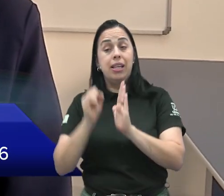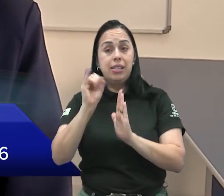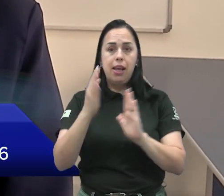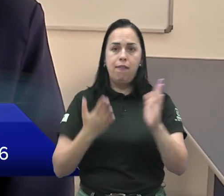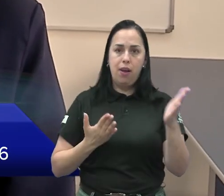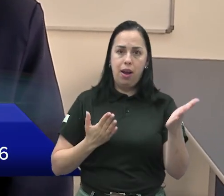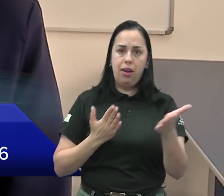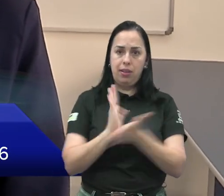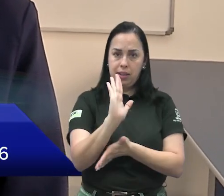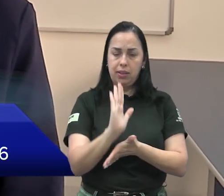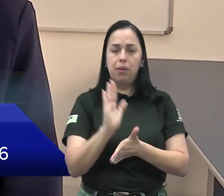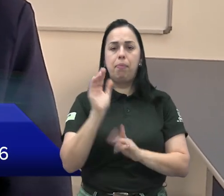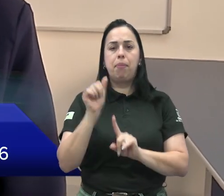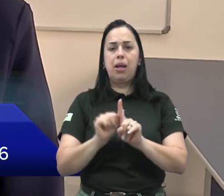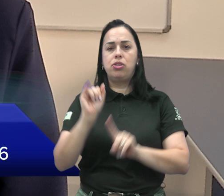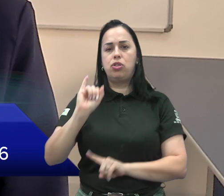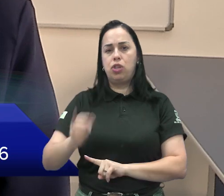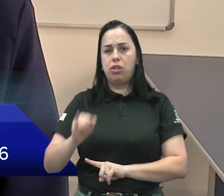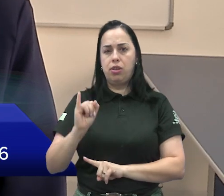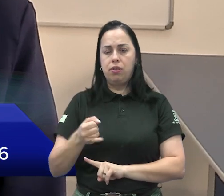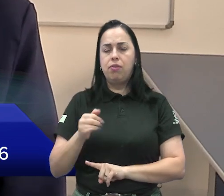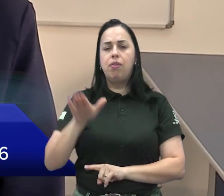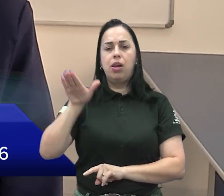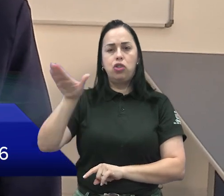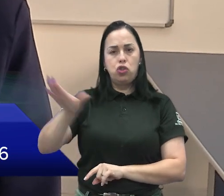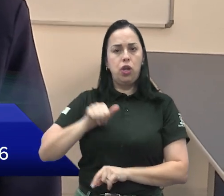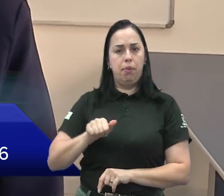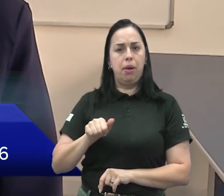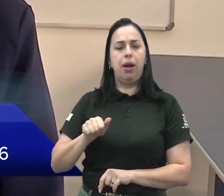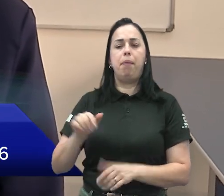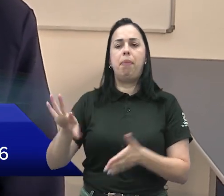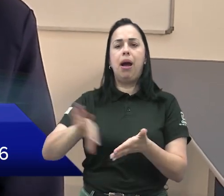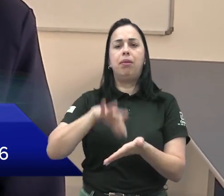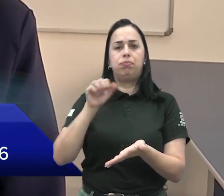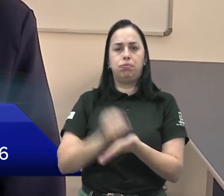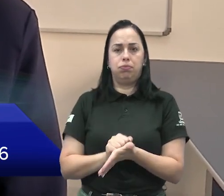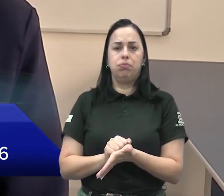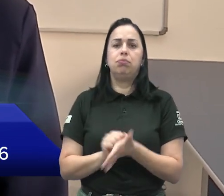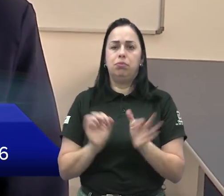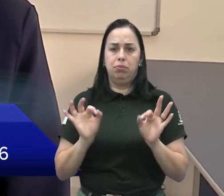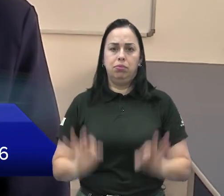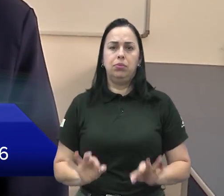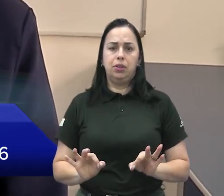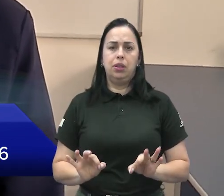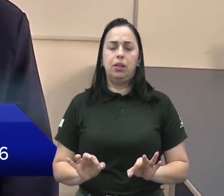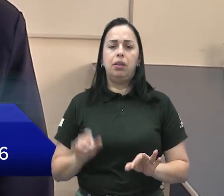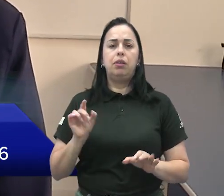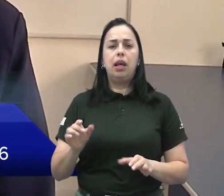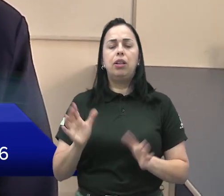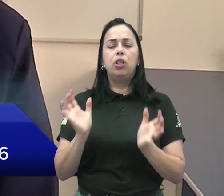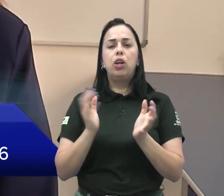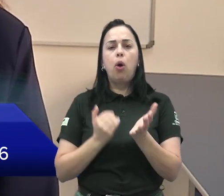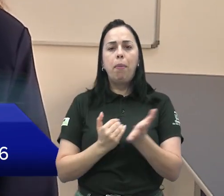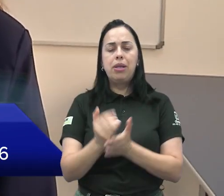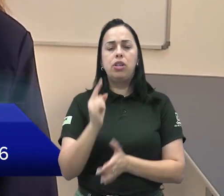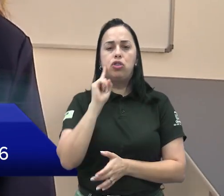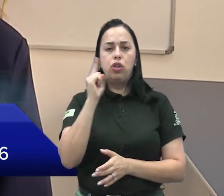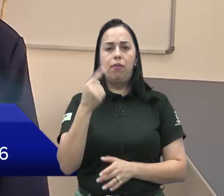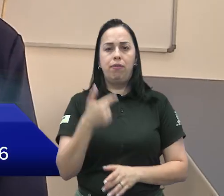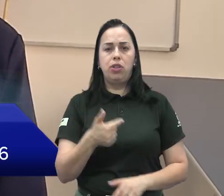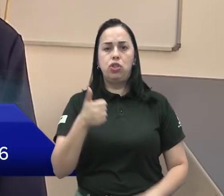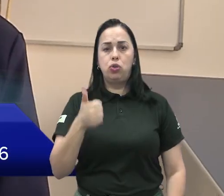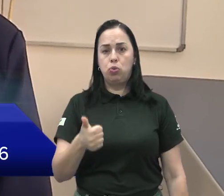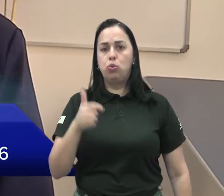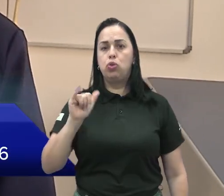sendo aprovada, em janeiro haverá a convocação desse candidato para a matrícula, que a gente tem como pretensão abrir a turma no dia 21